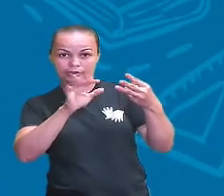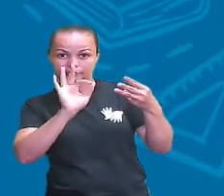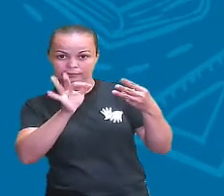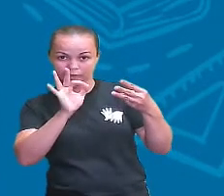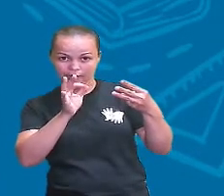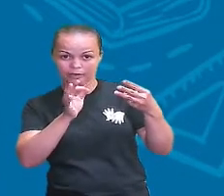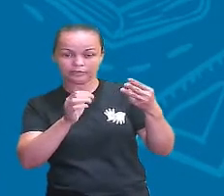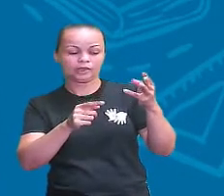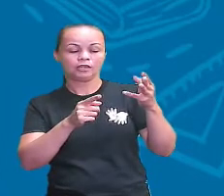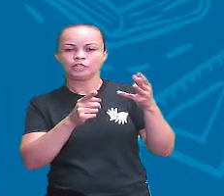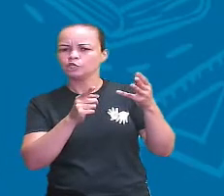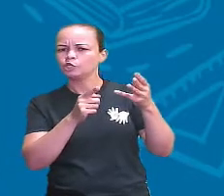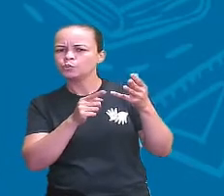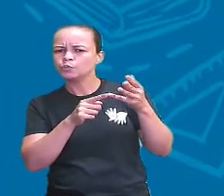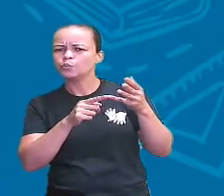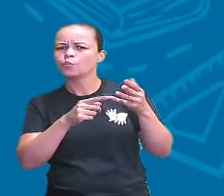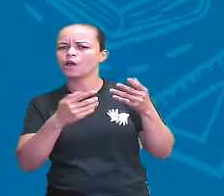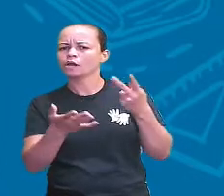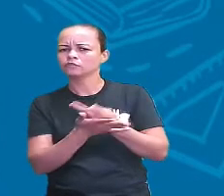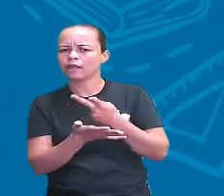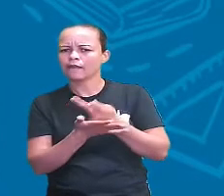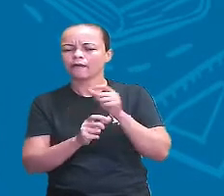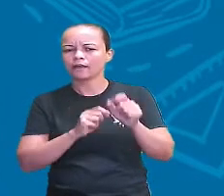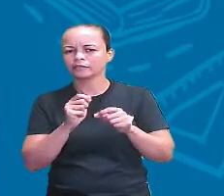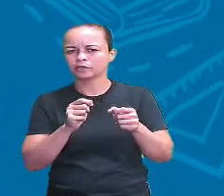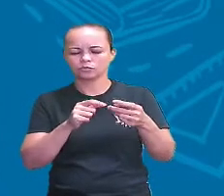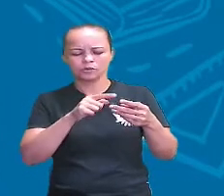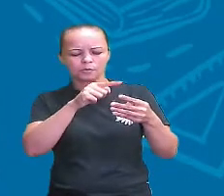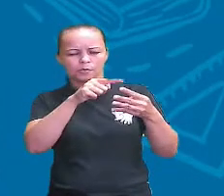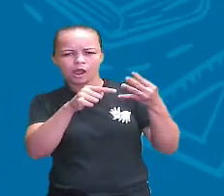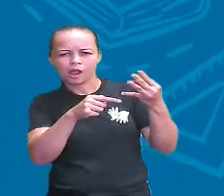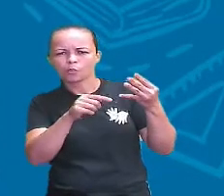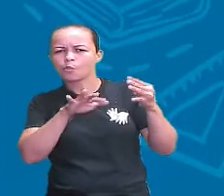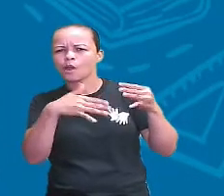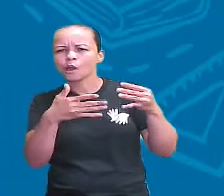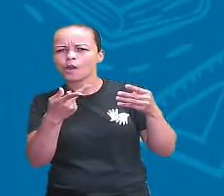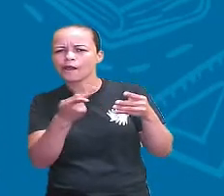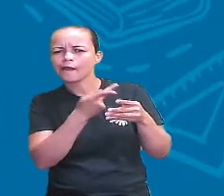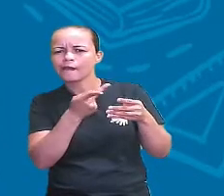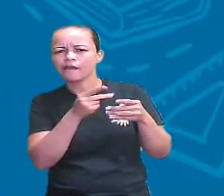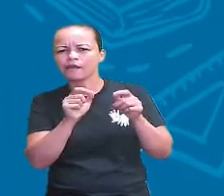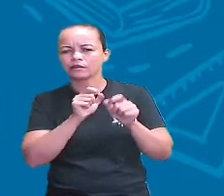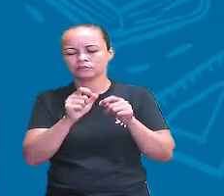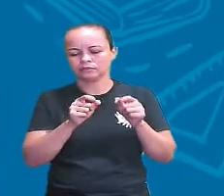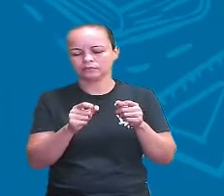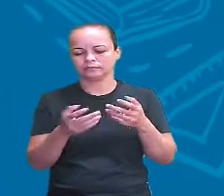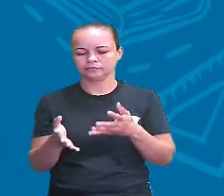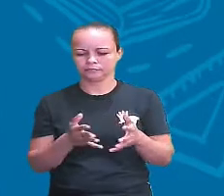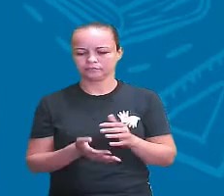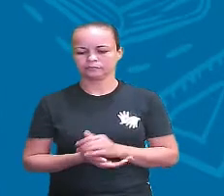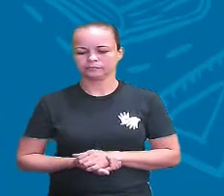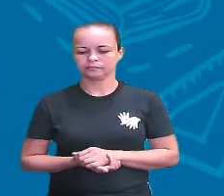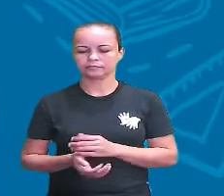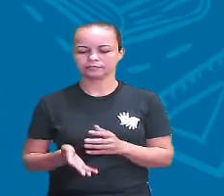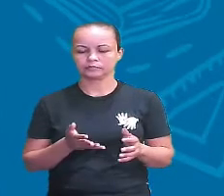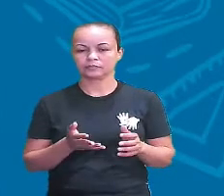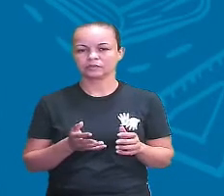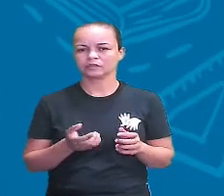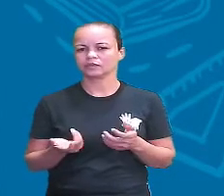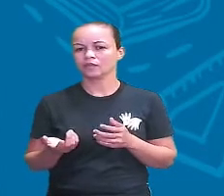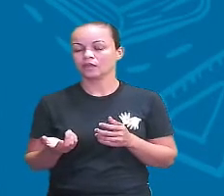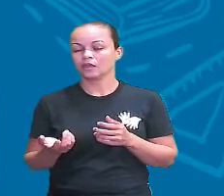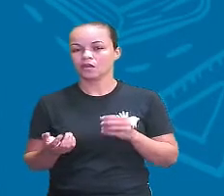apenas uma está errada. Qual que está errada de acordo com os advérbios? A letra A, always, é o oposto de never, always,